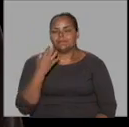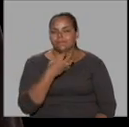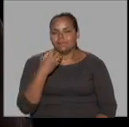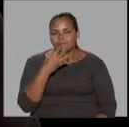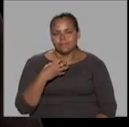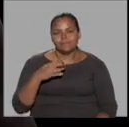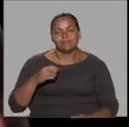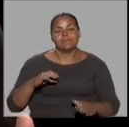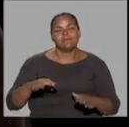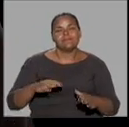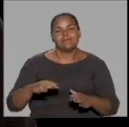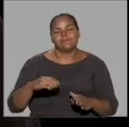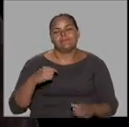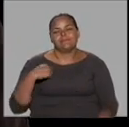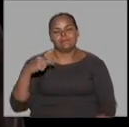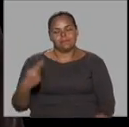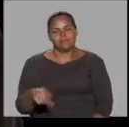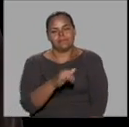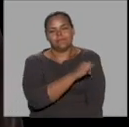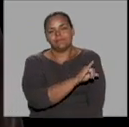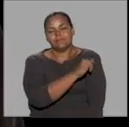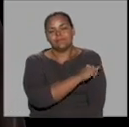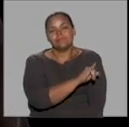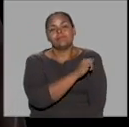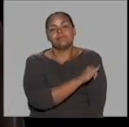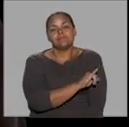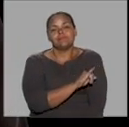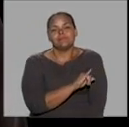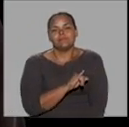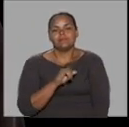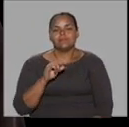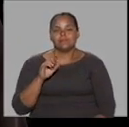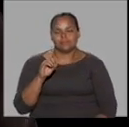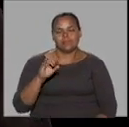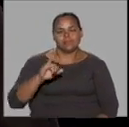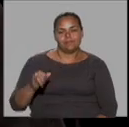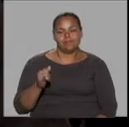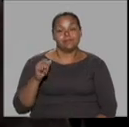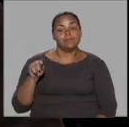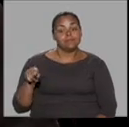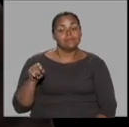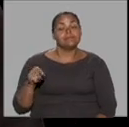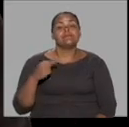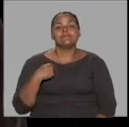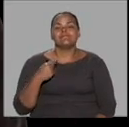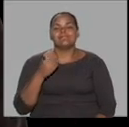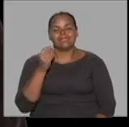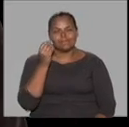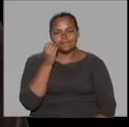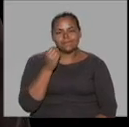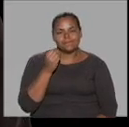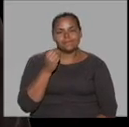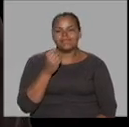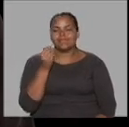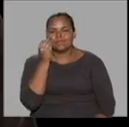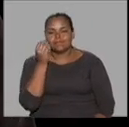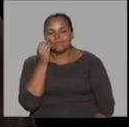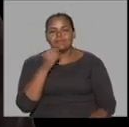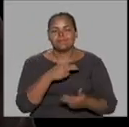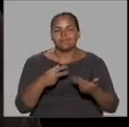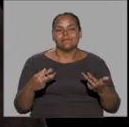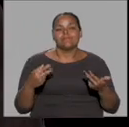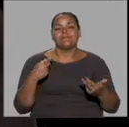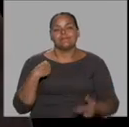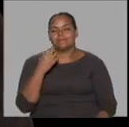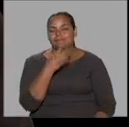DJ é do Rio, DJ é do Rio. Ele me apresentou muitas coisas da música